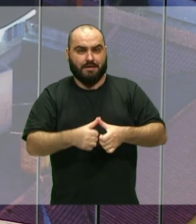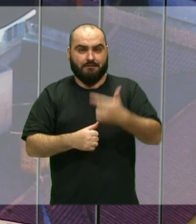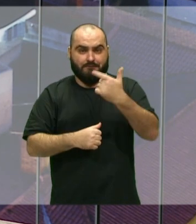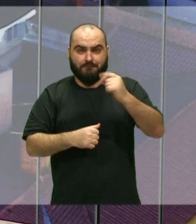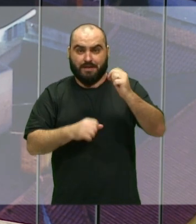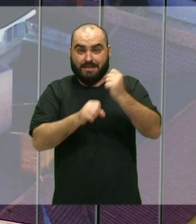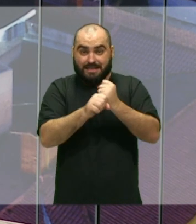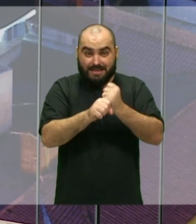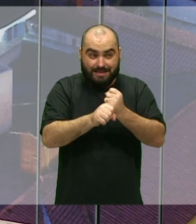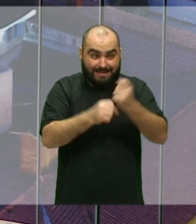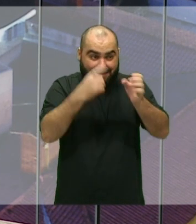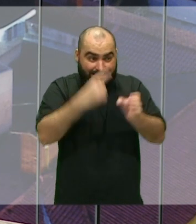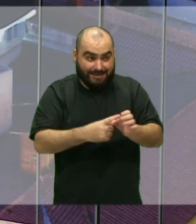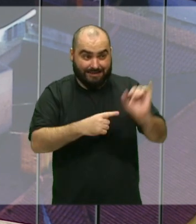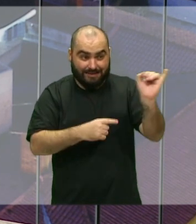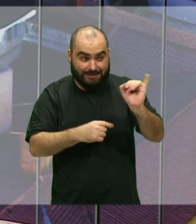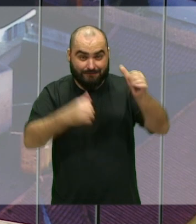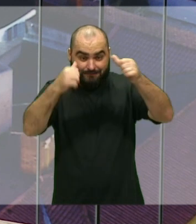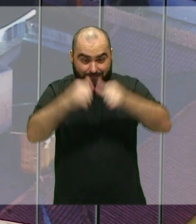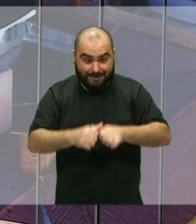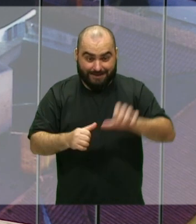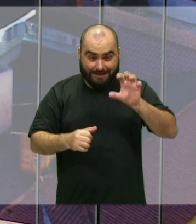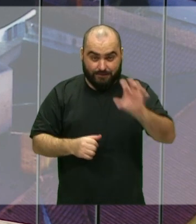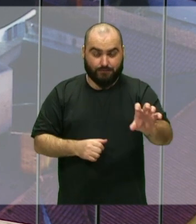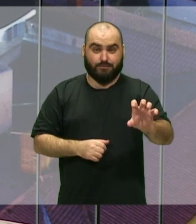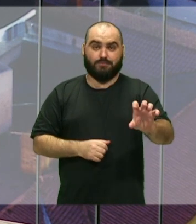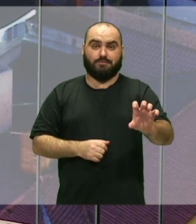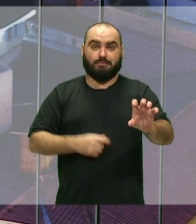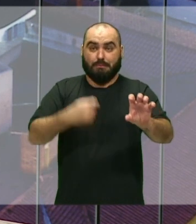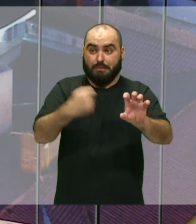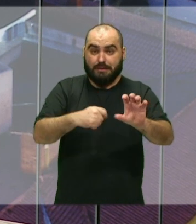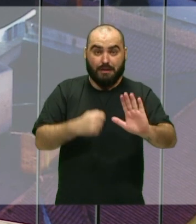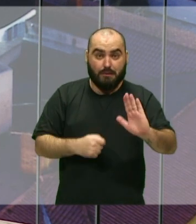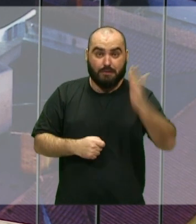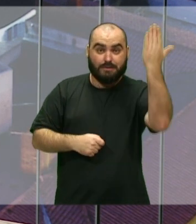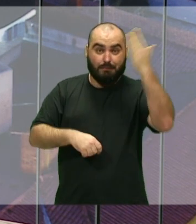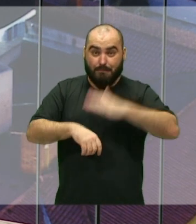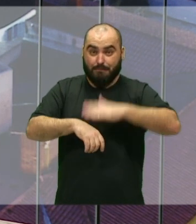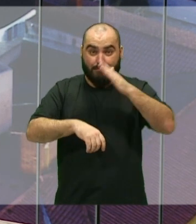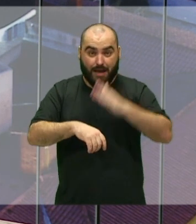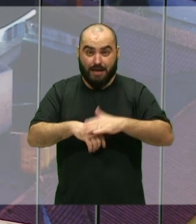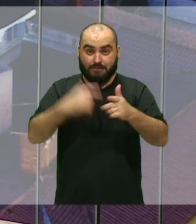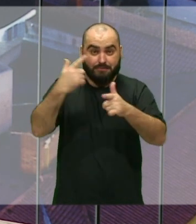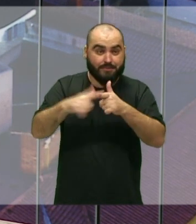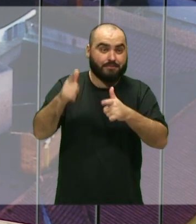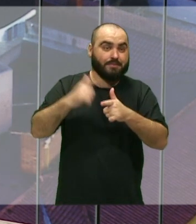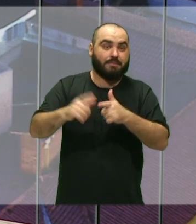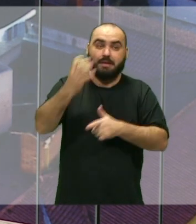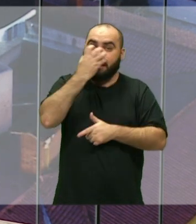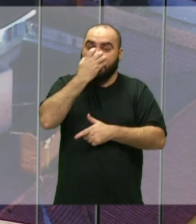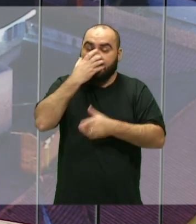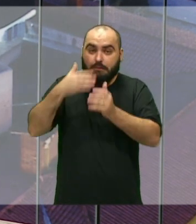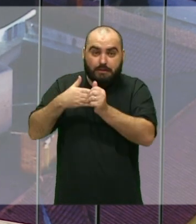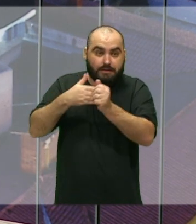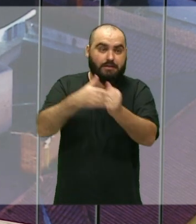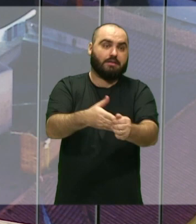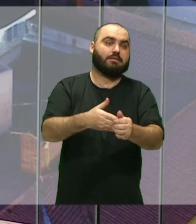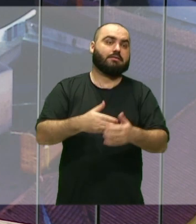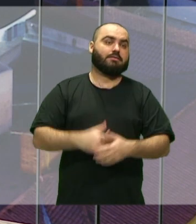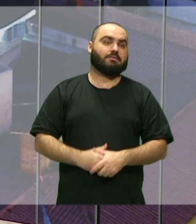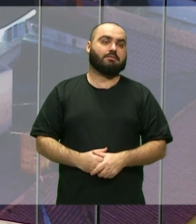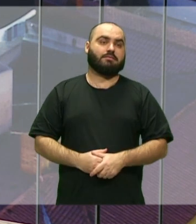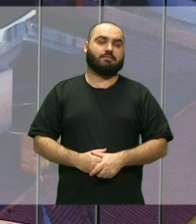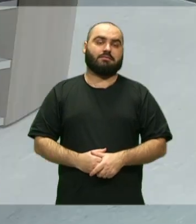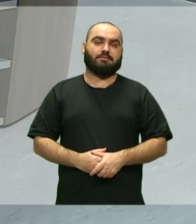ficar 20 anos nessa. Né? Vai precisar acontecer mais um acidente com um cão-guia para que possa, talvez,